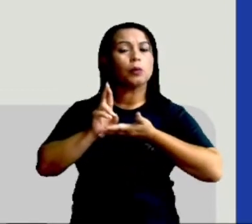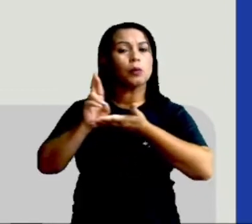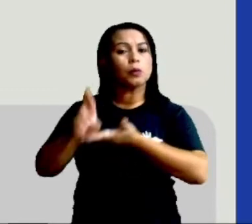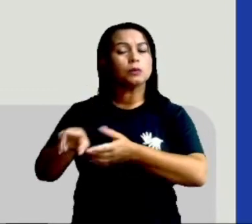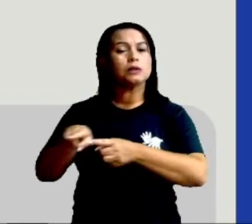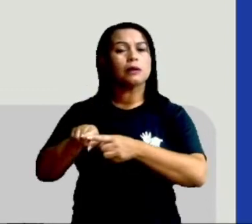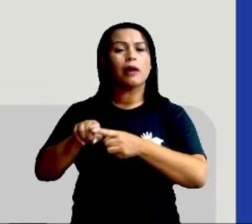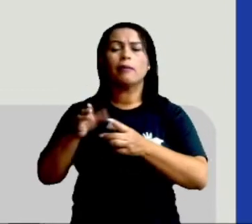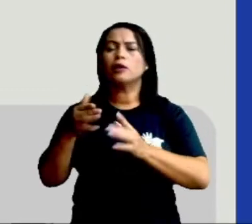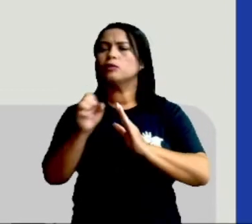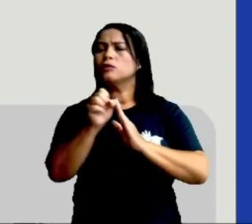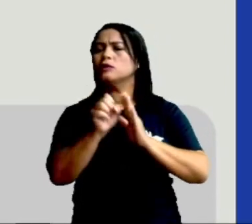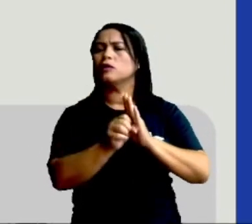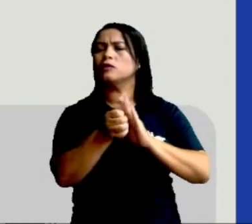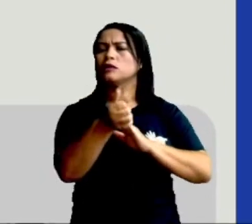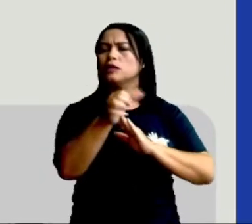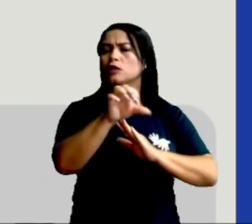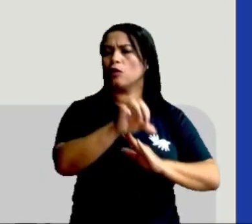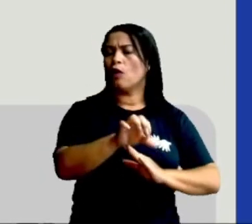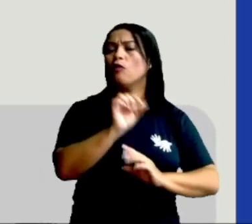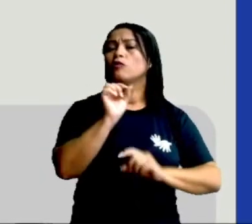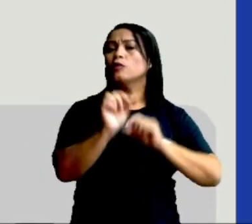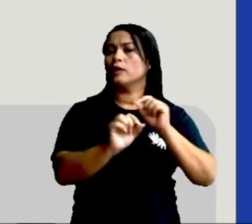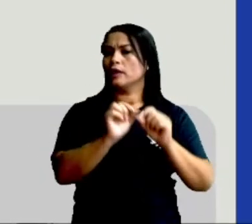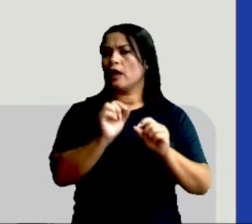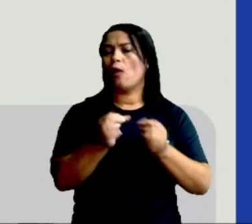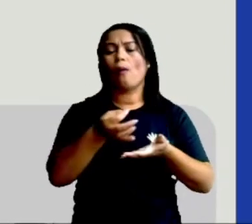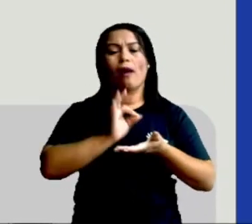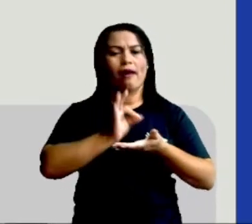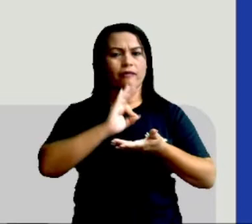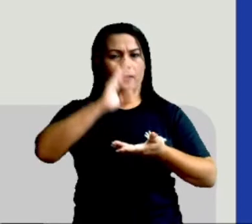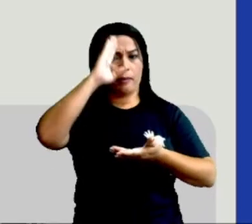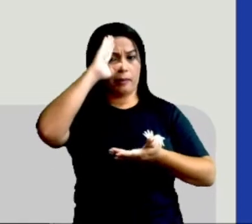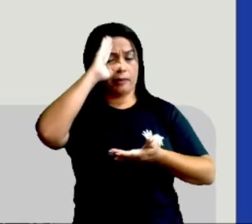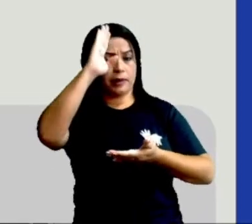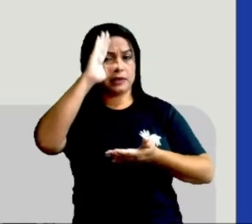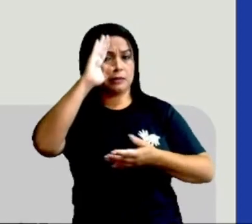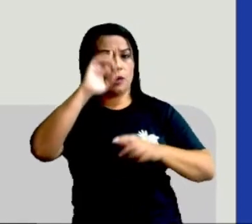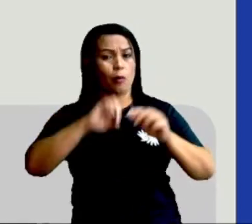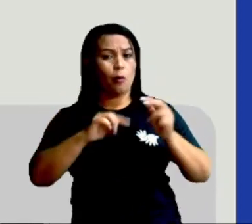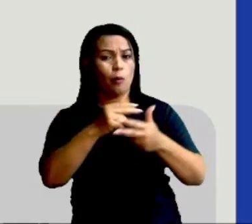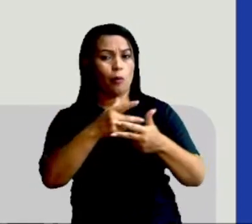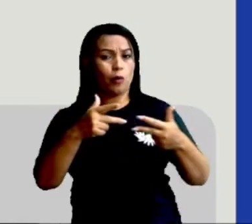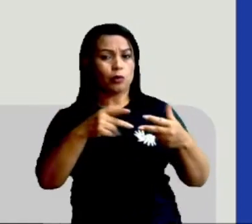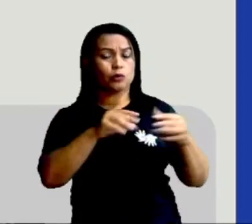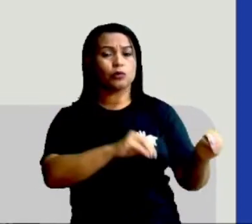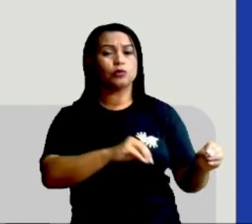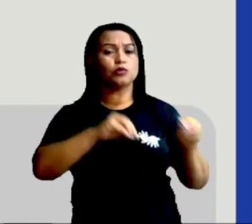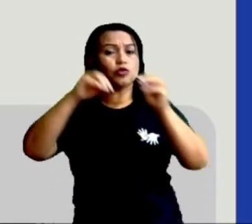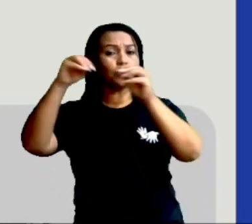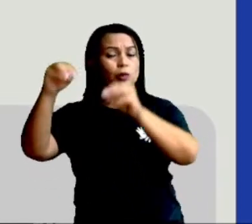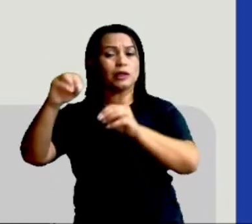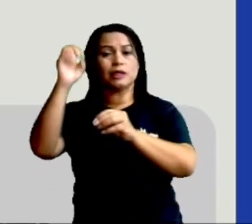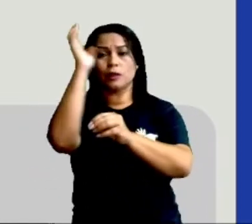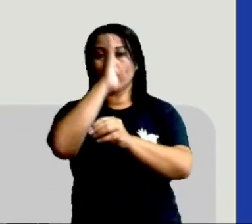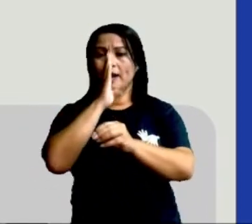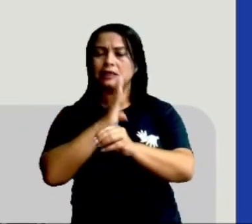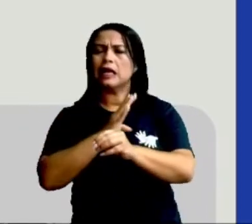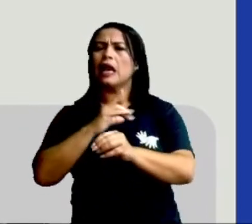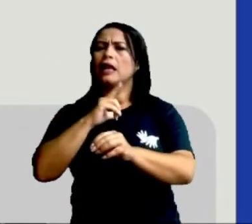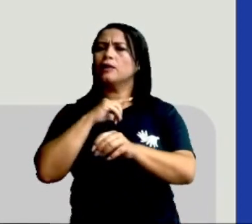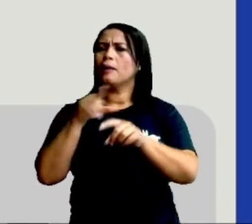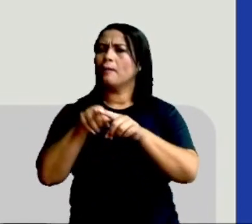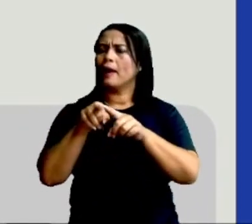século XIX, o café tornou-se o principal produto de exportação brasileiro, sendo também